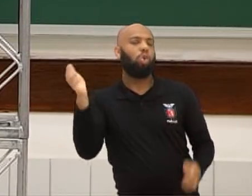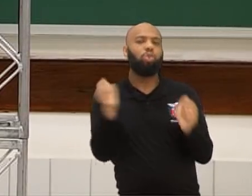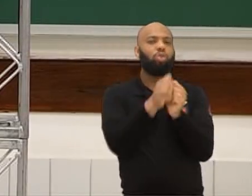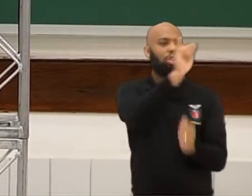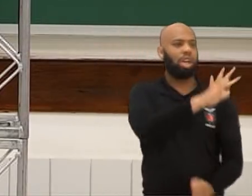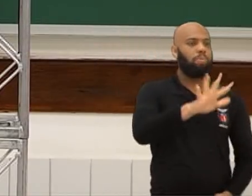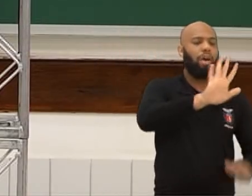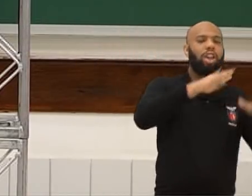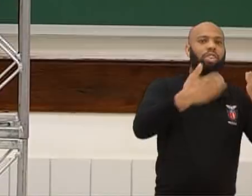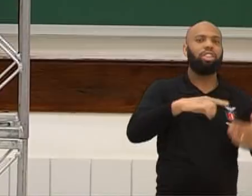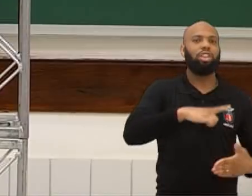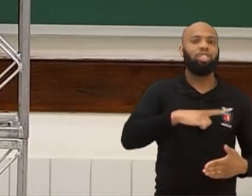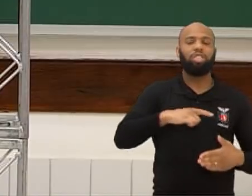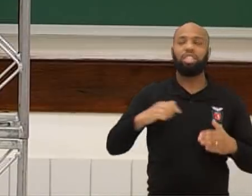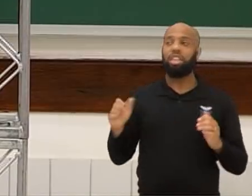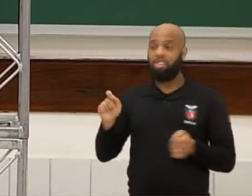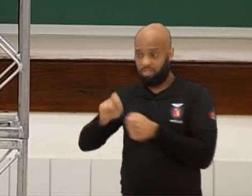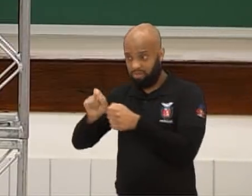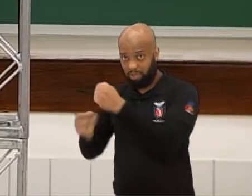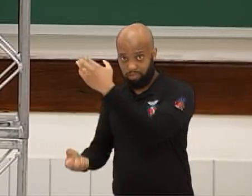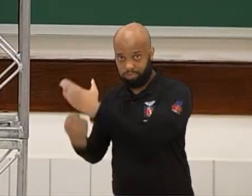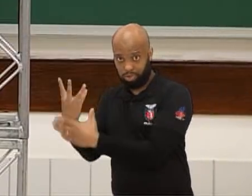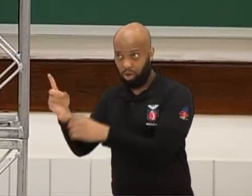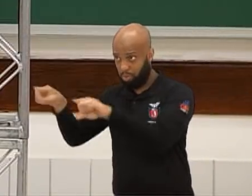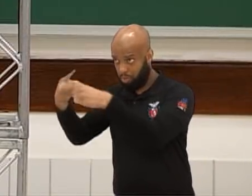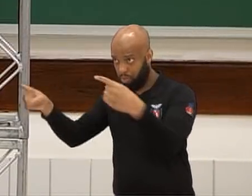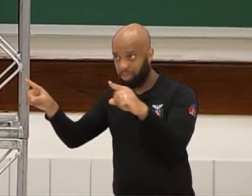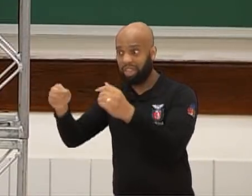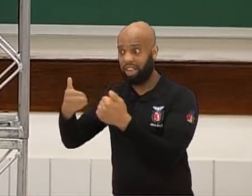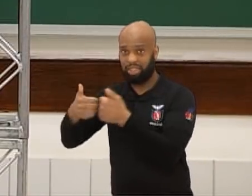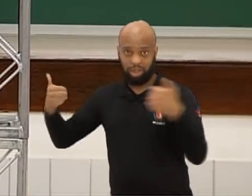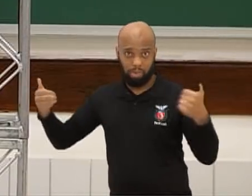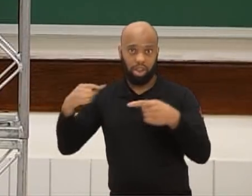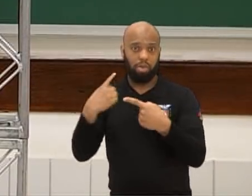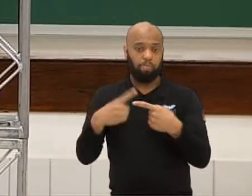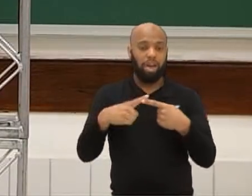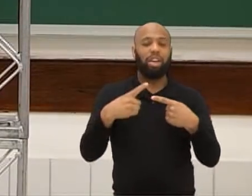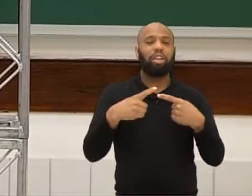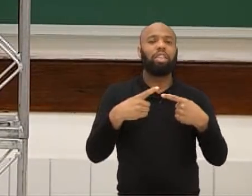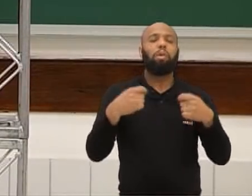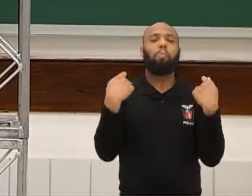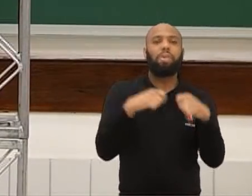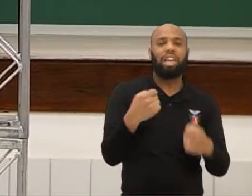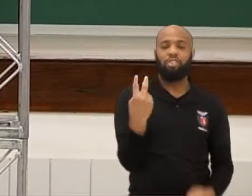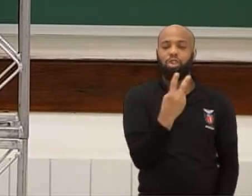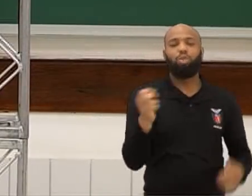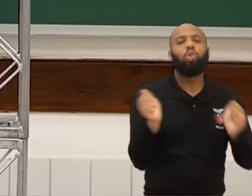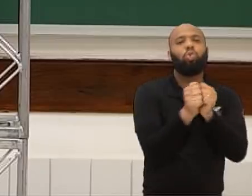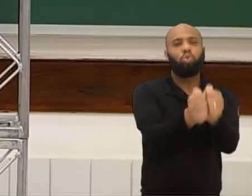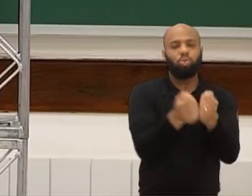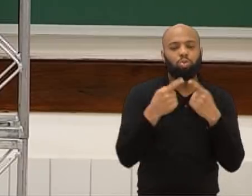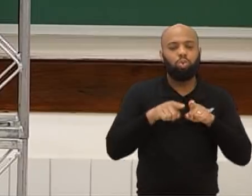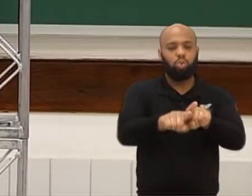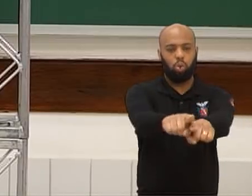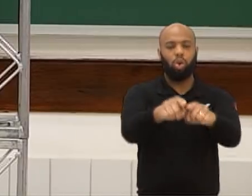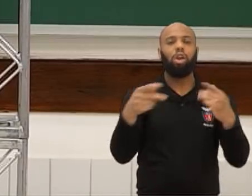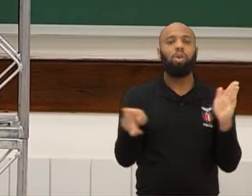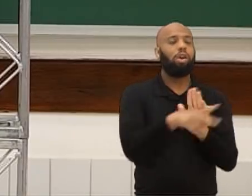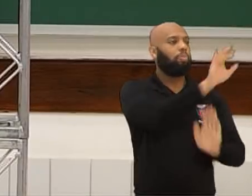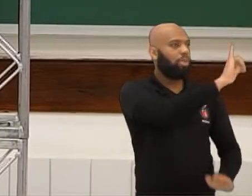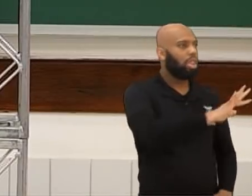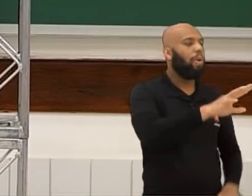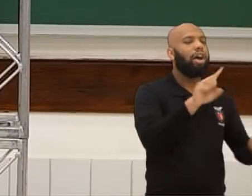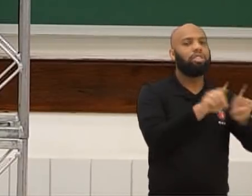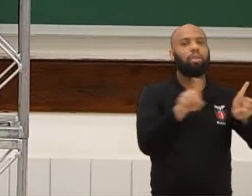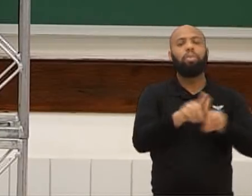essa trilha ela foi registrada separadamente. Precisaria dos dois produtos seguirem sempre juntos, os registros das imagens